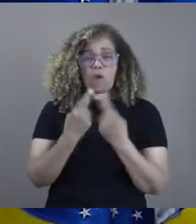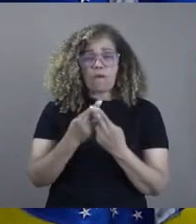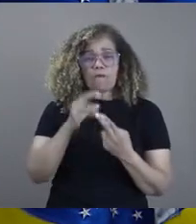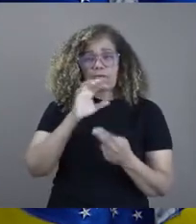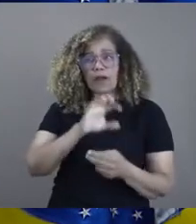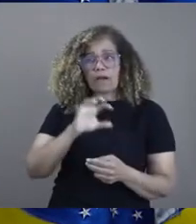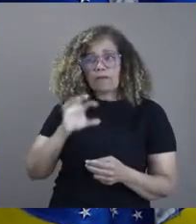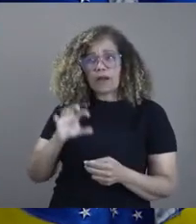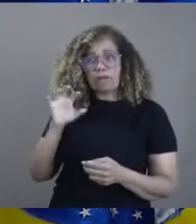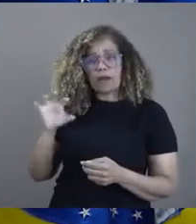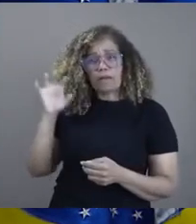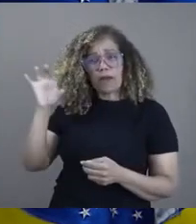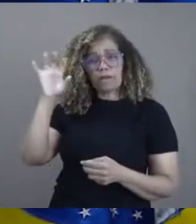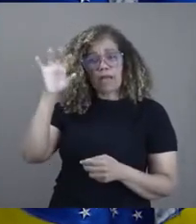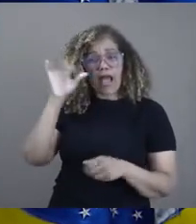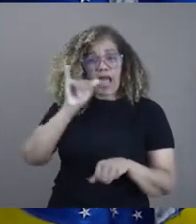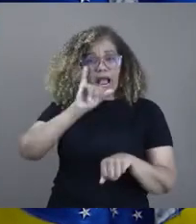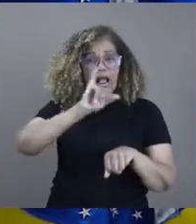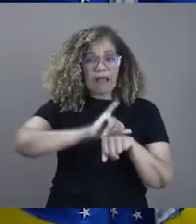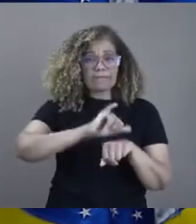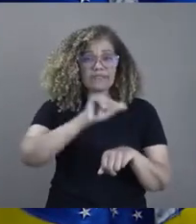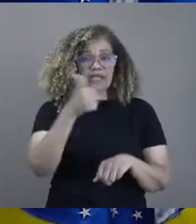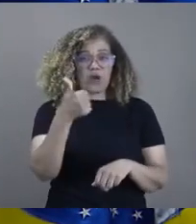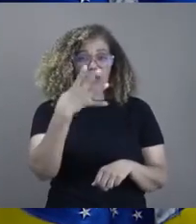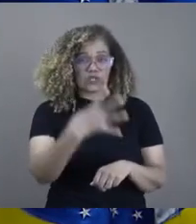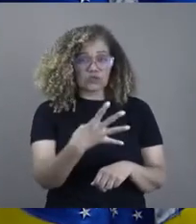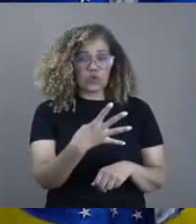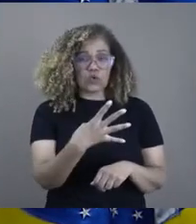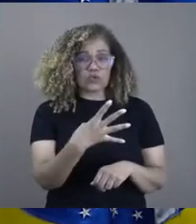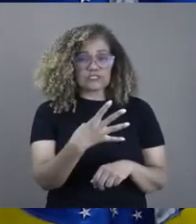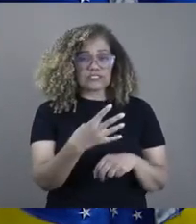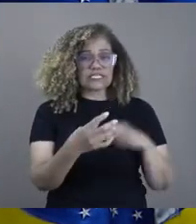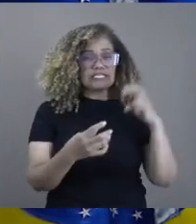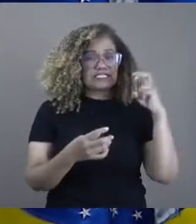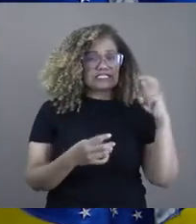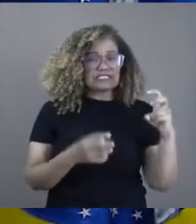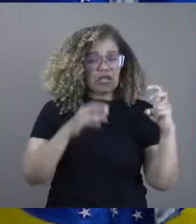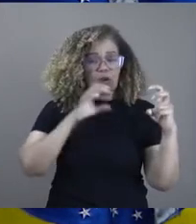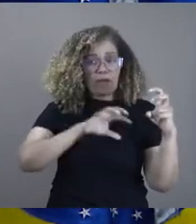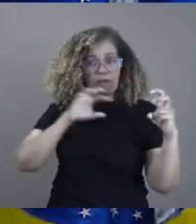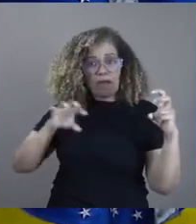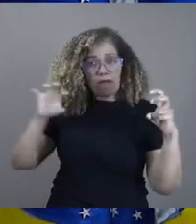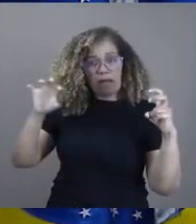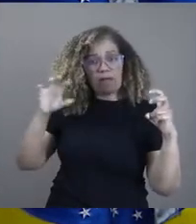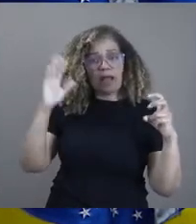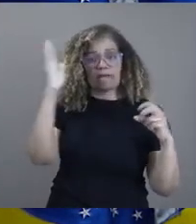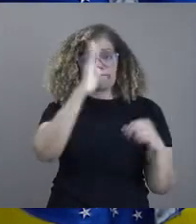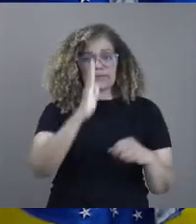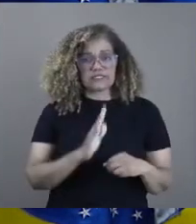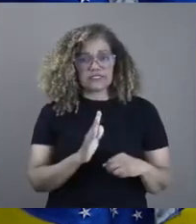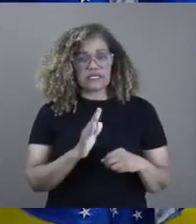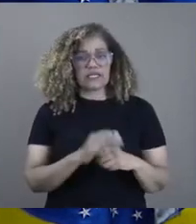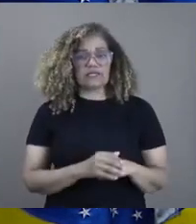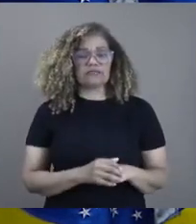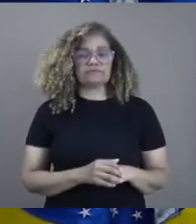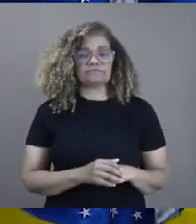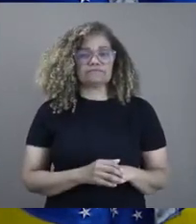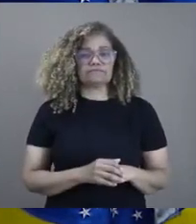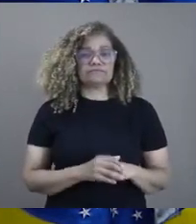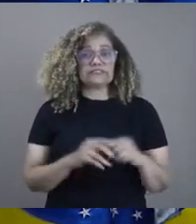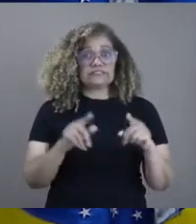14 capitais das cinco regiões brasileiras uma